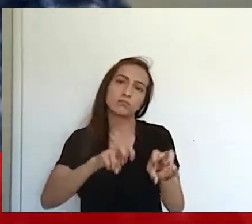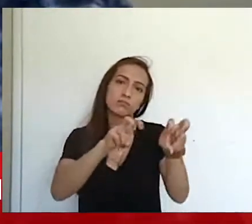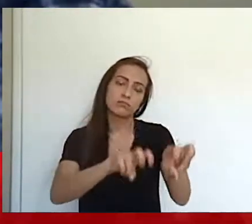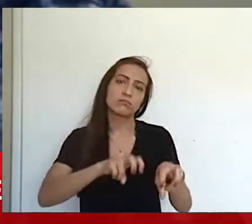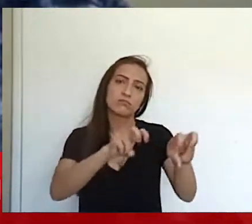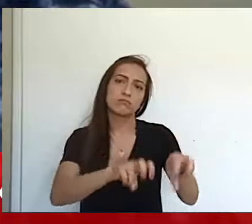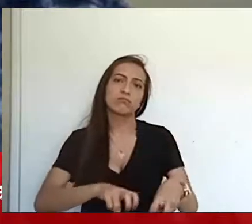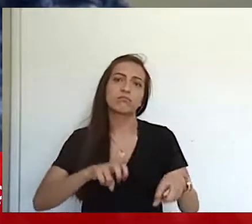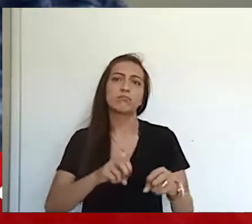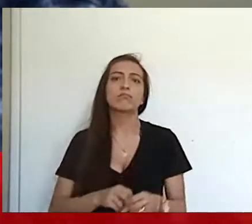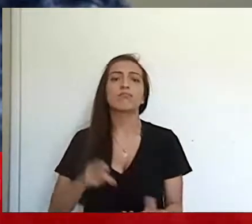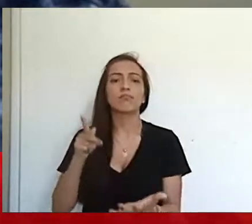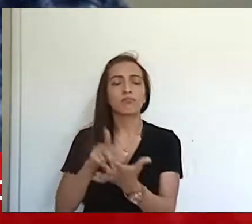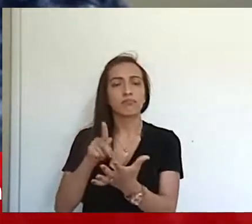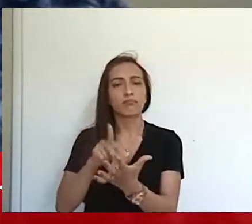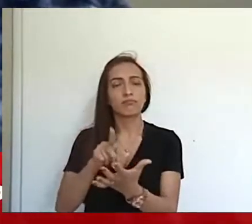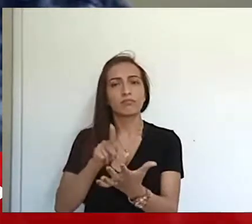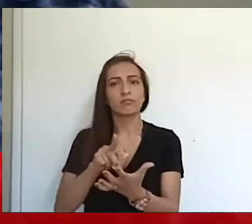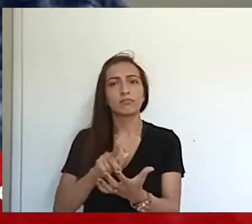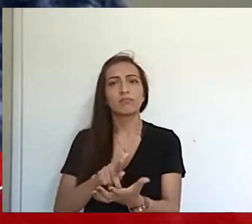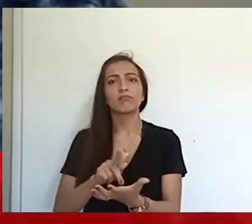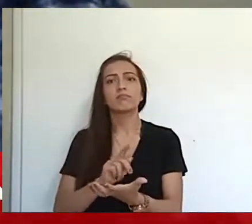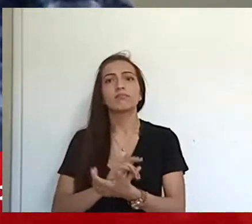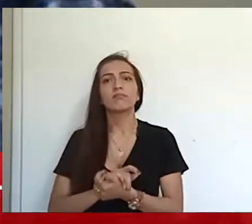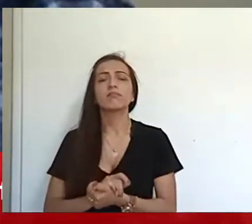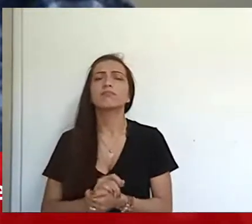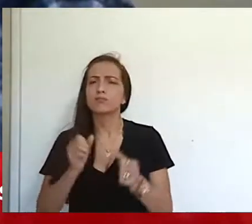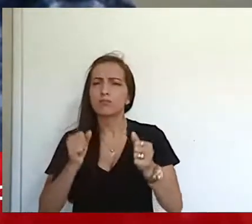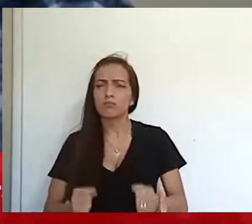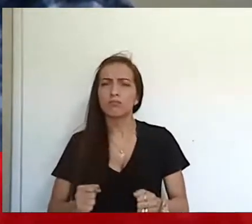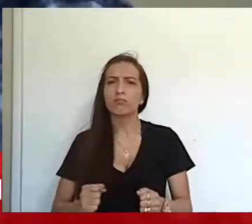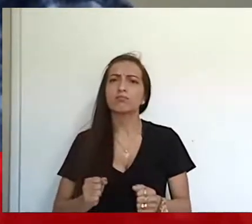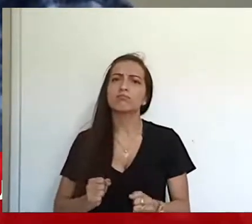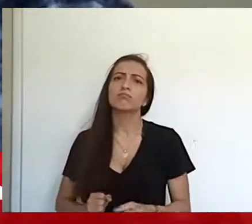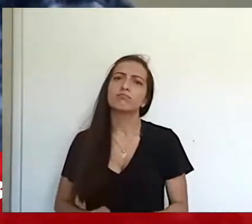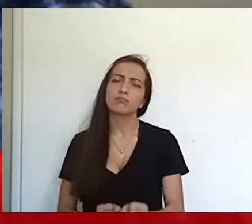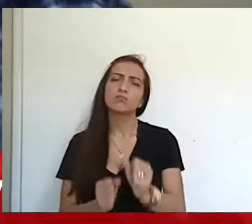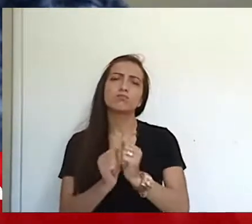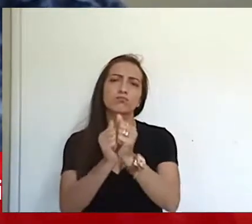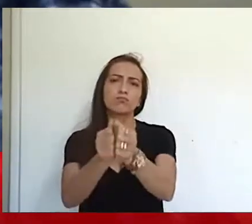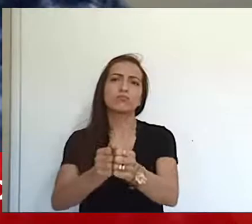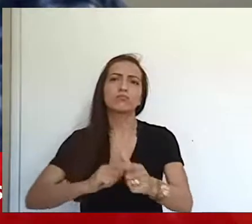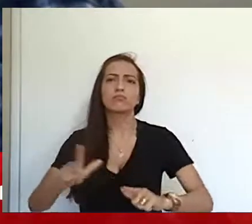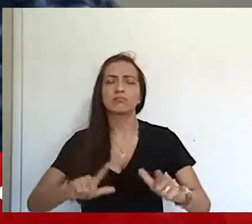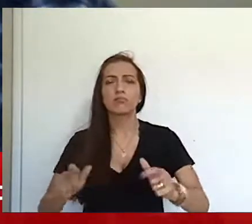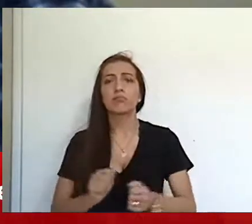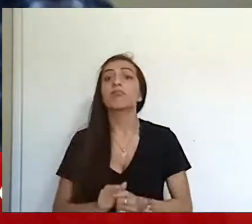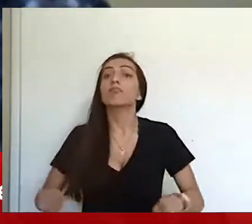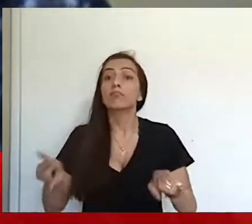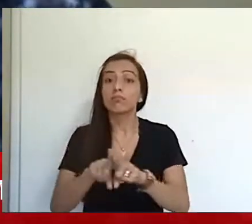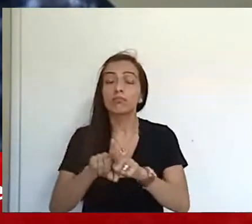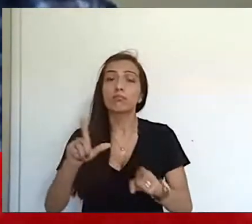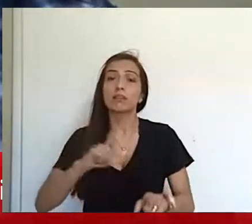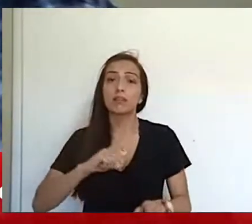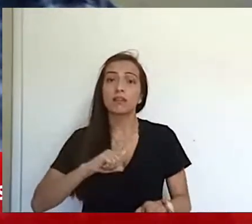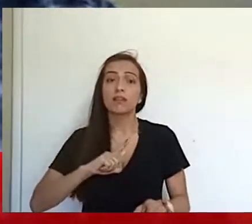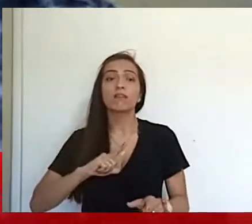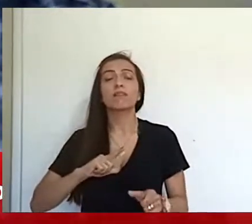nós fizemos um plano de ação de como poderíamos estar atuando. Fizemos também um questionário